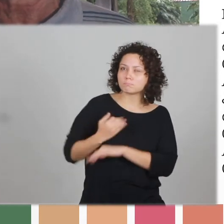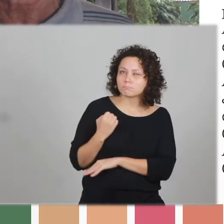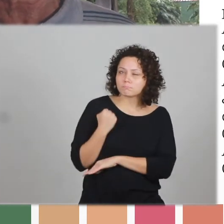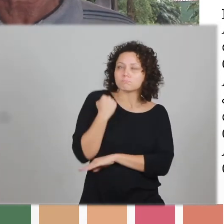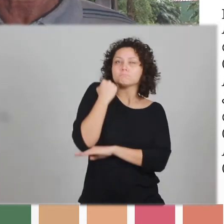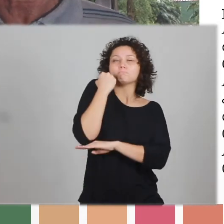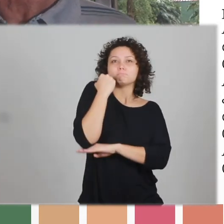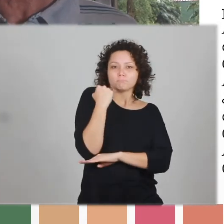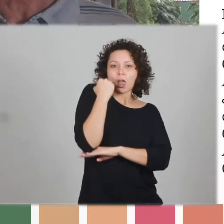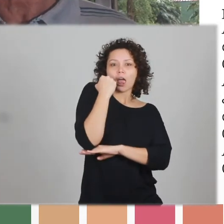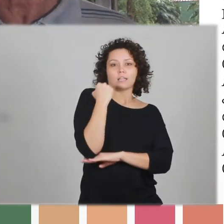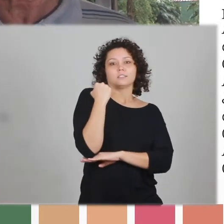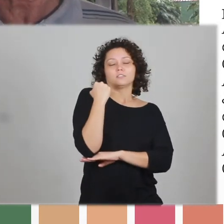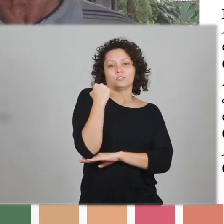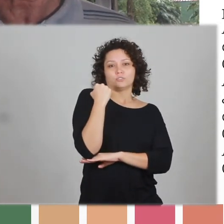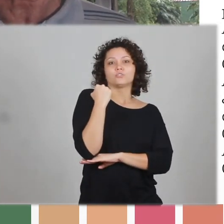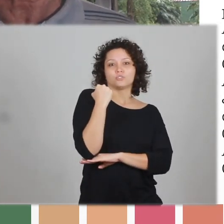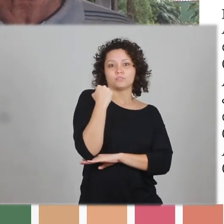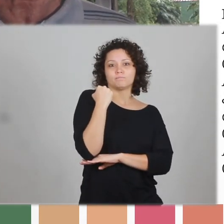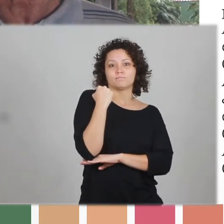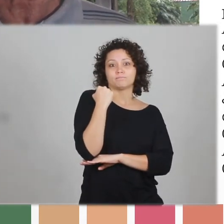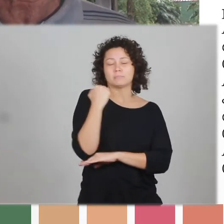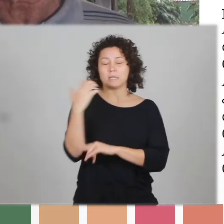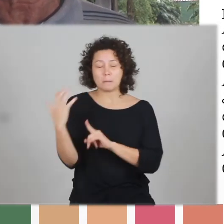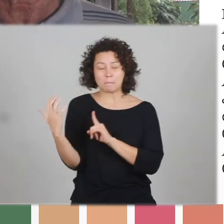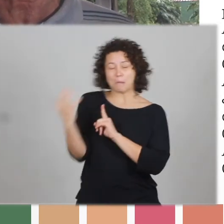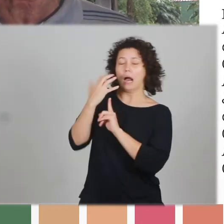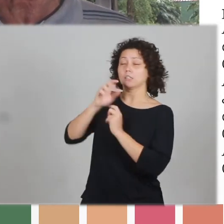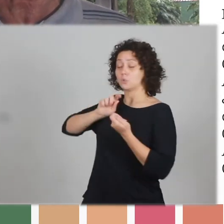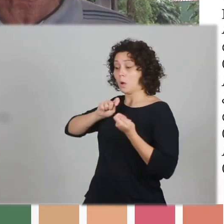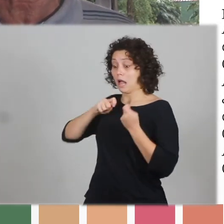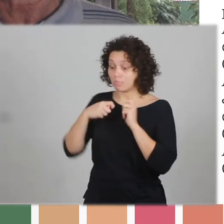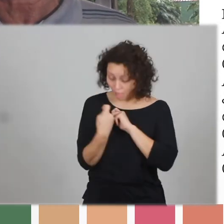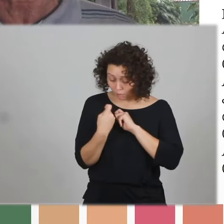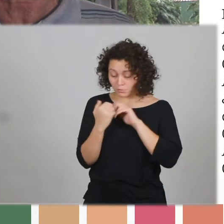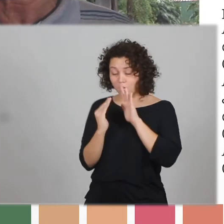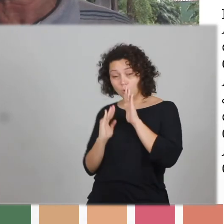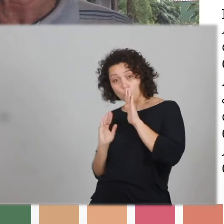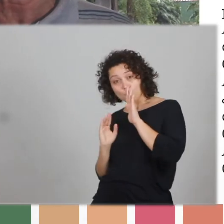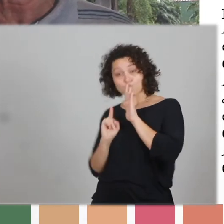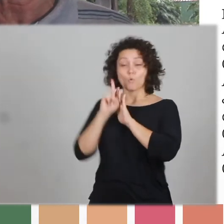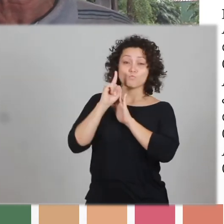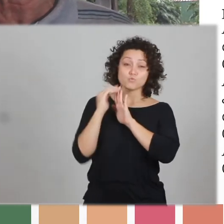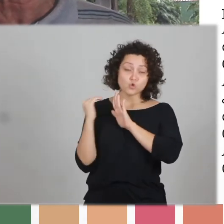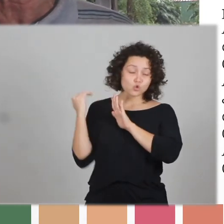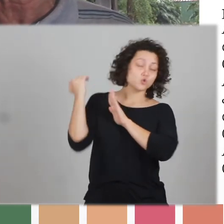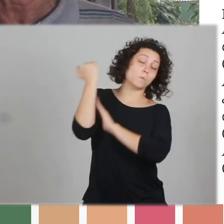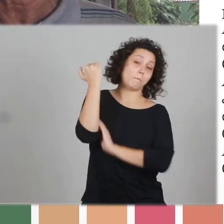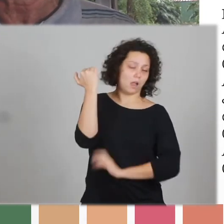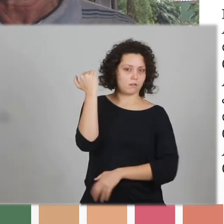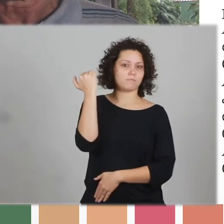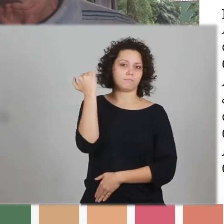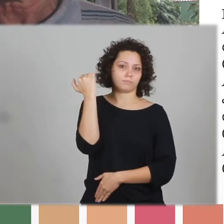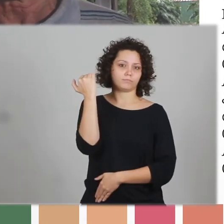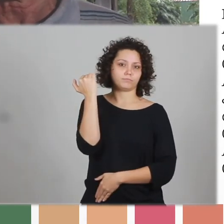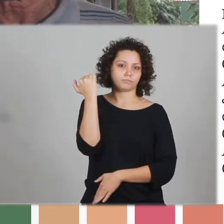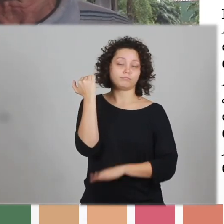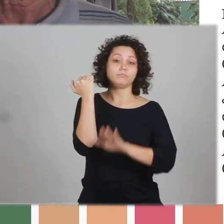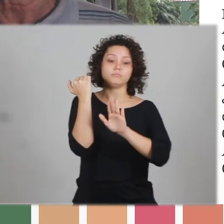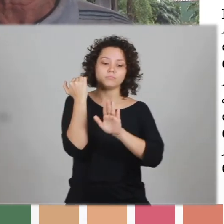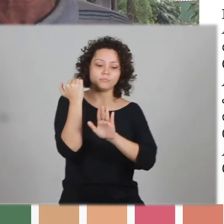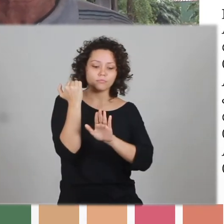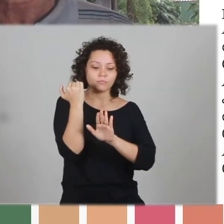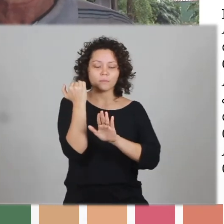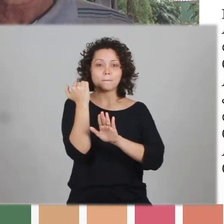seres, de receber impactos, se adaptar e superar esses impactos negativos, assim quando nós